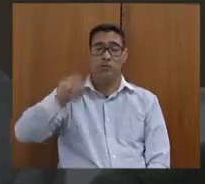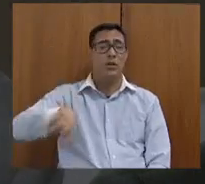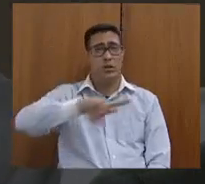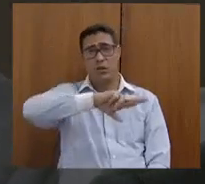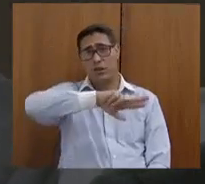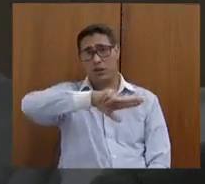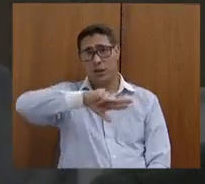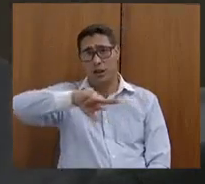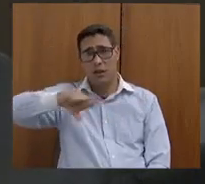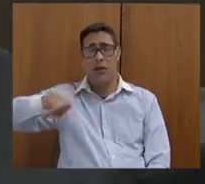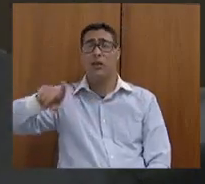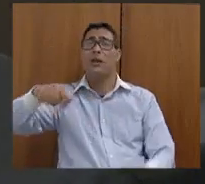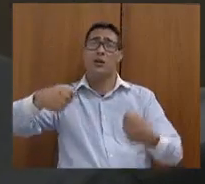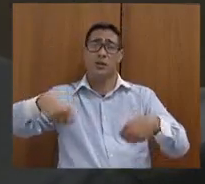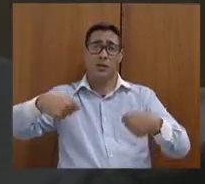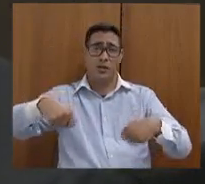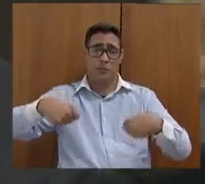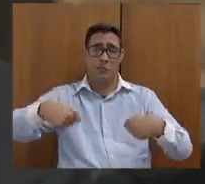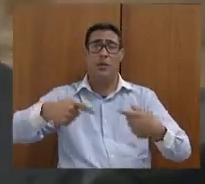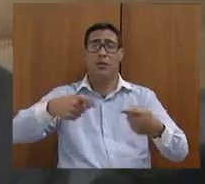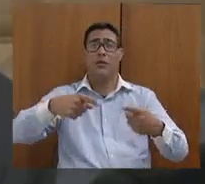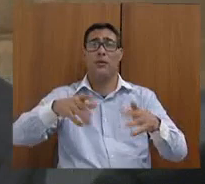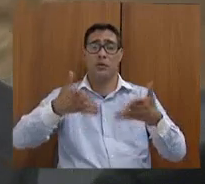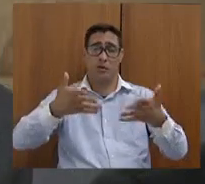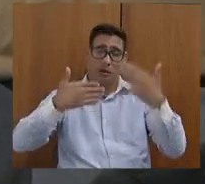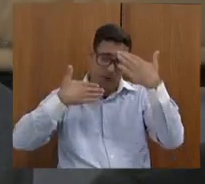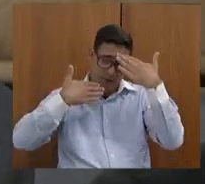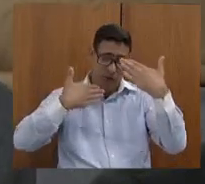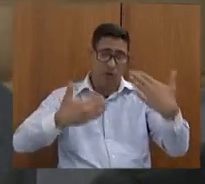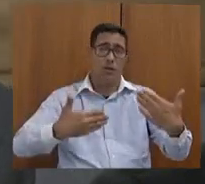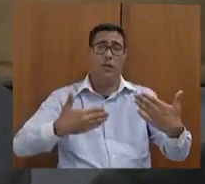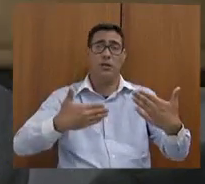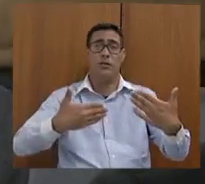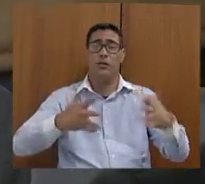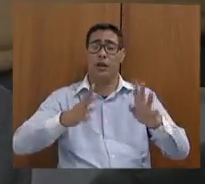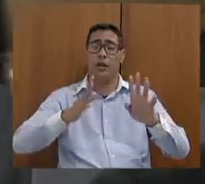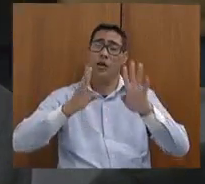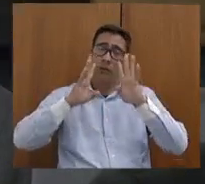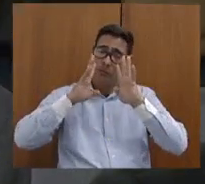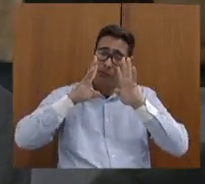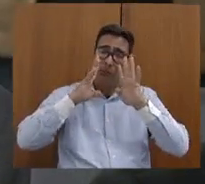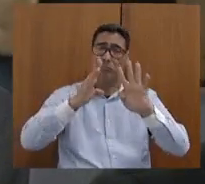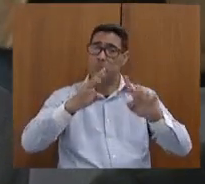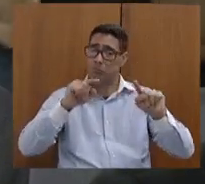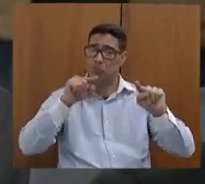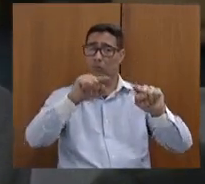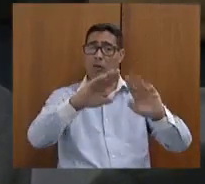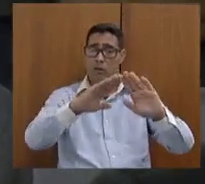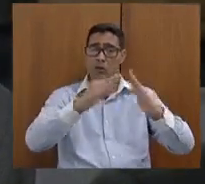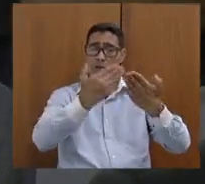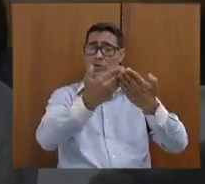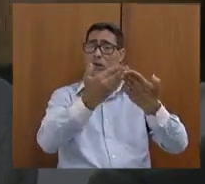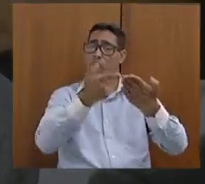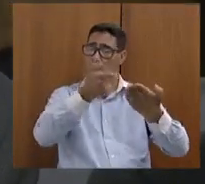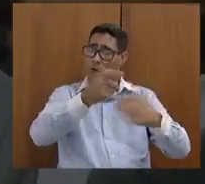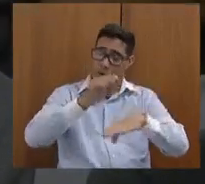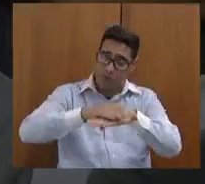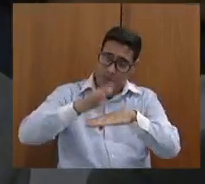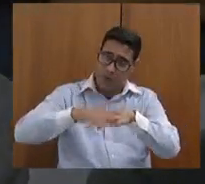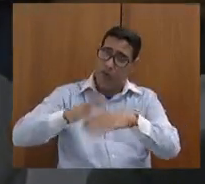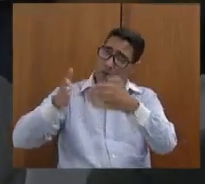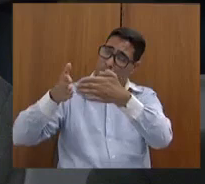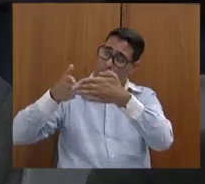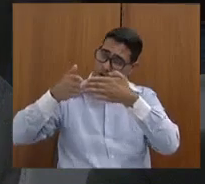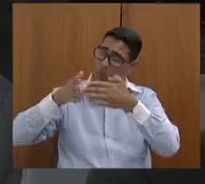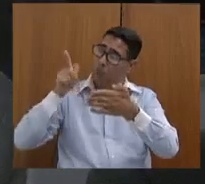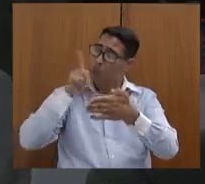estão precisando mas eu não poderia deixar de agradecer o atendimento a esse pedido e